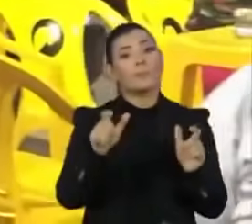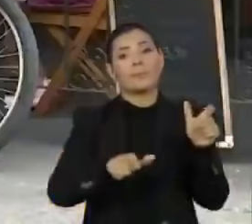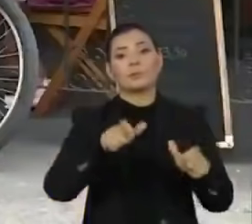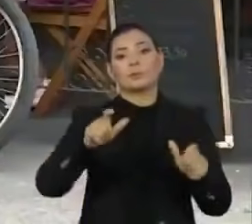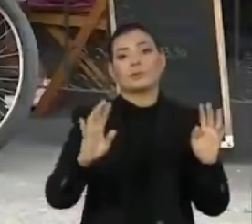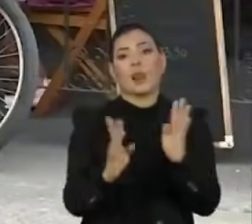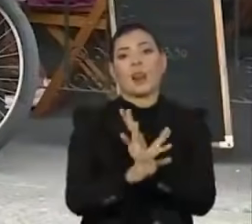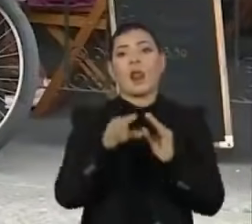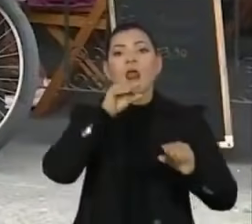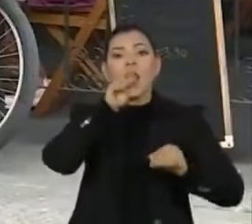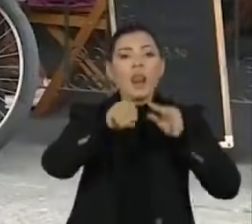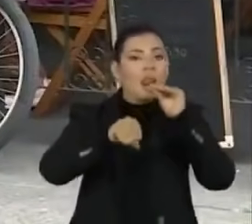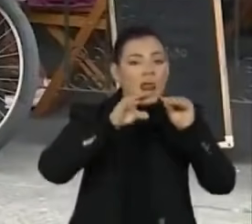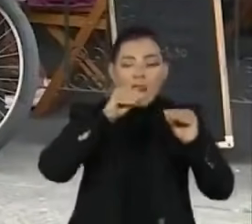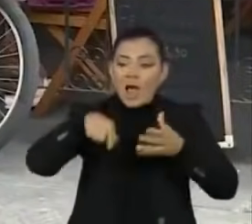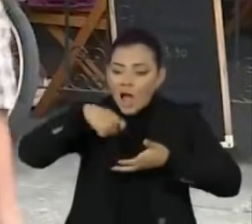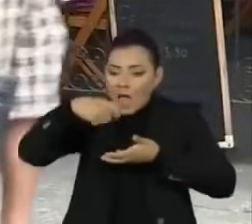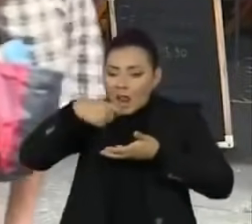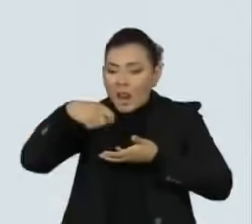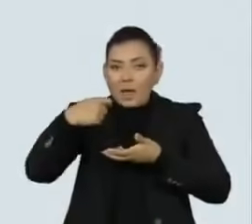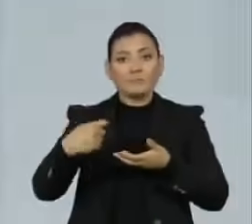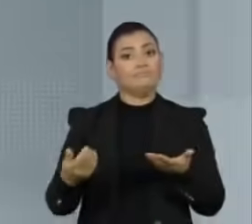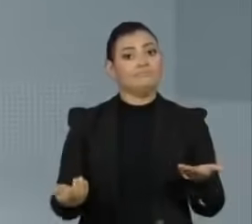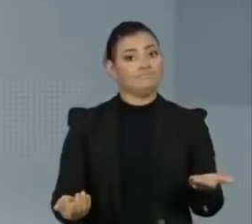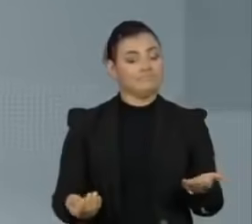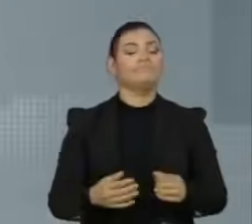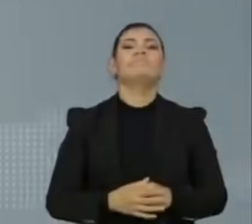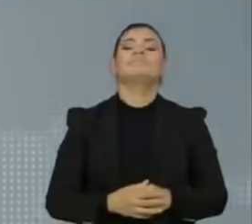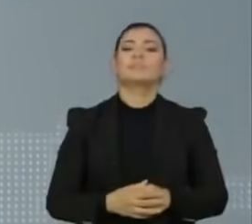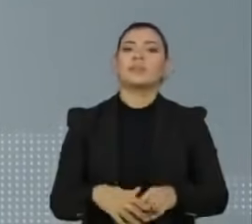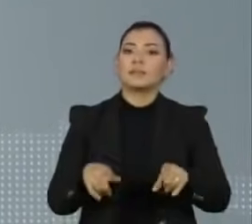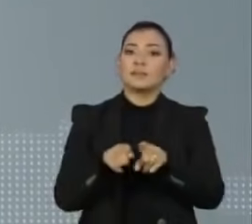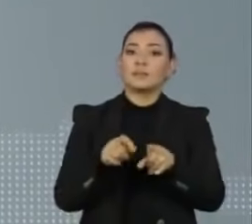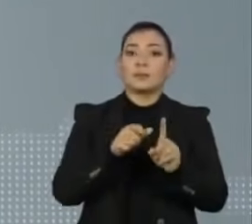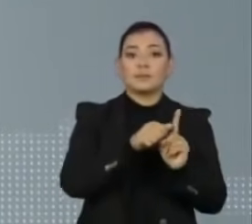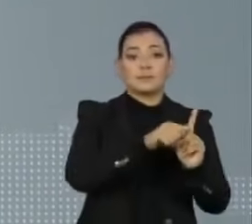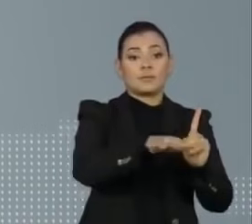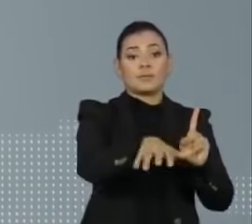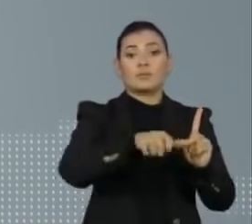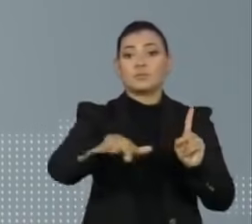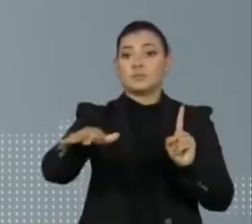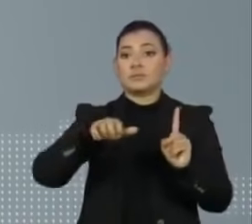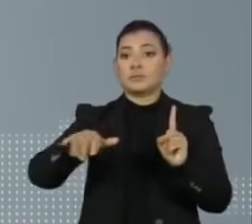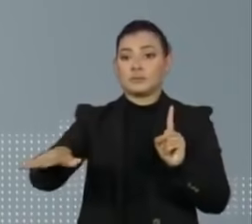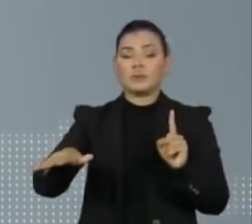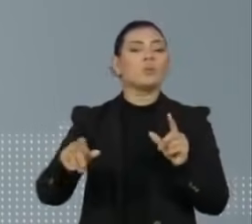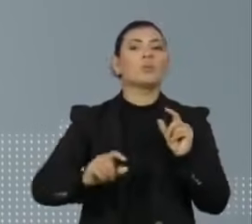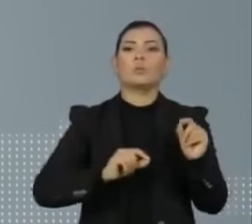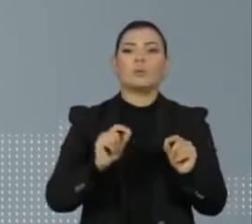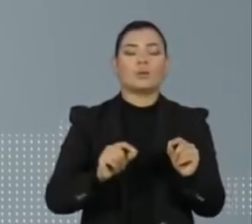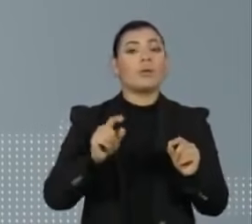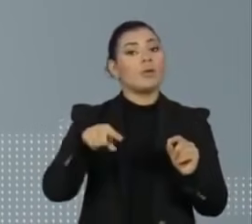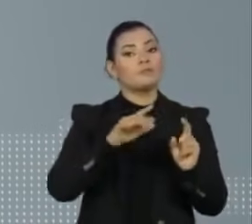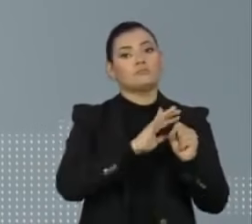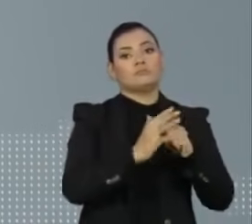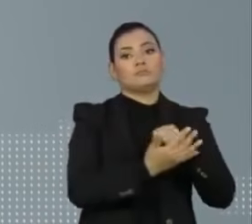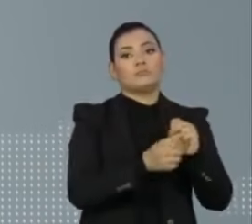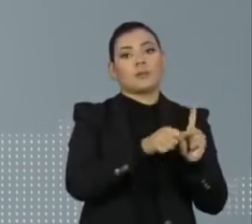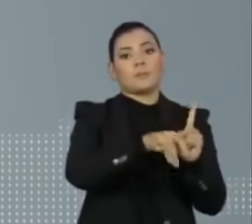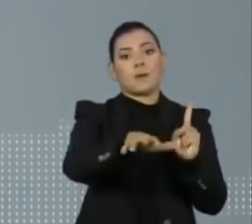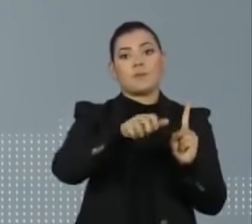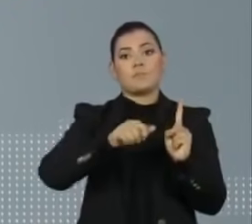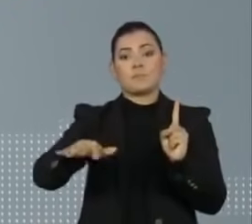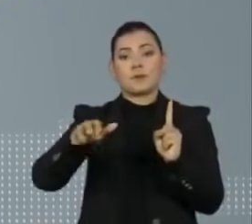aglomeração de pessoas falando ou comendo por um determinado tempo alta incidência de transmissão nesses eventos sugere domínio da transmissão